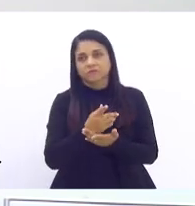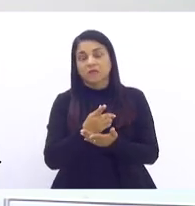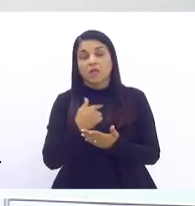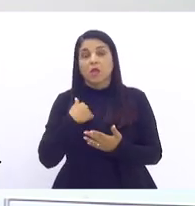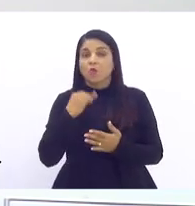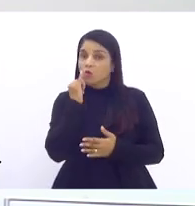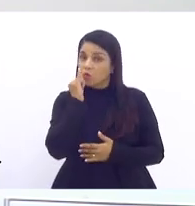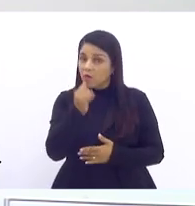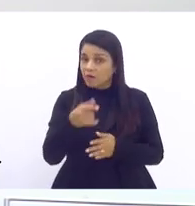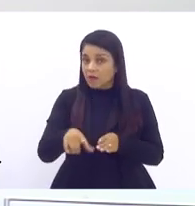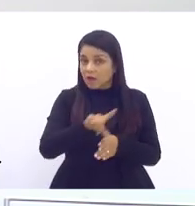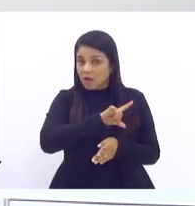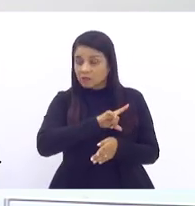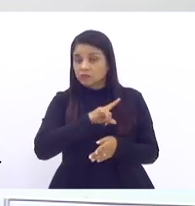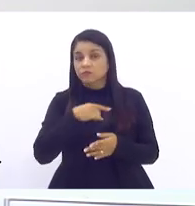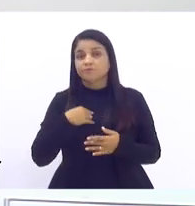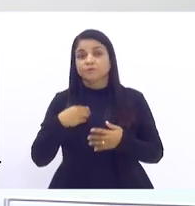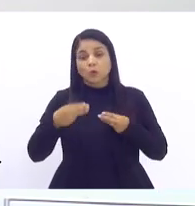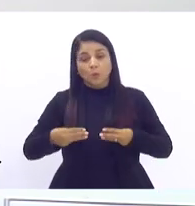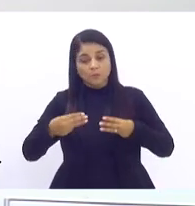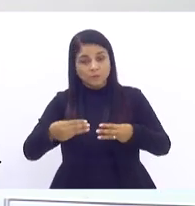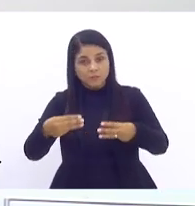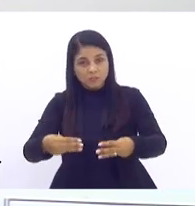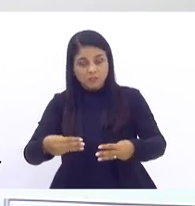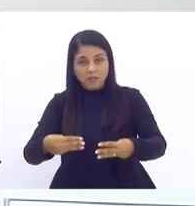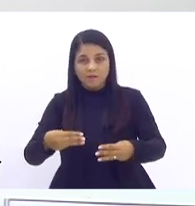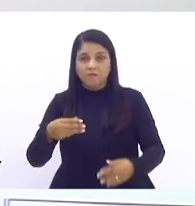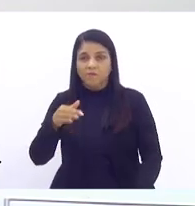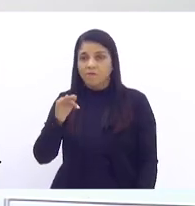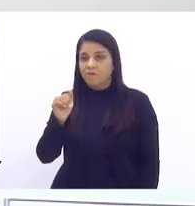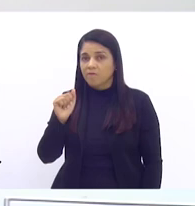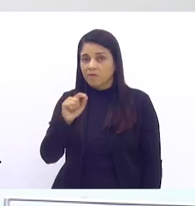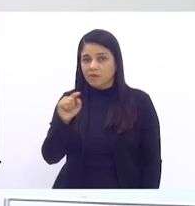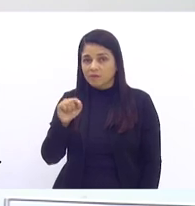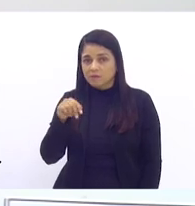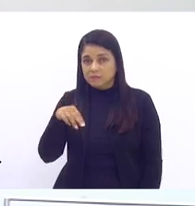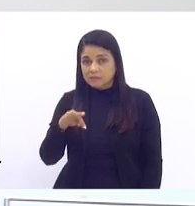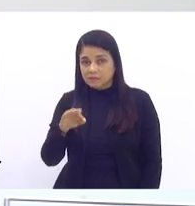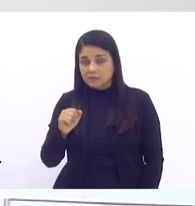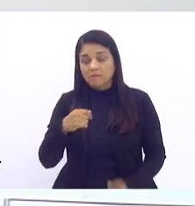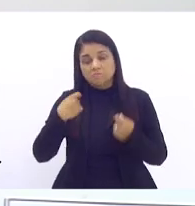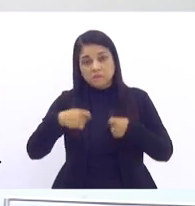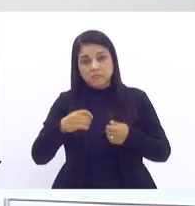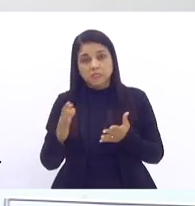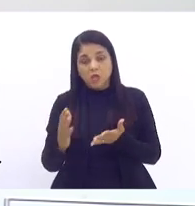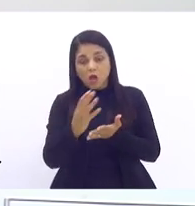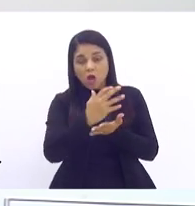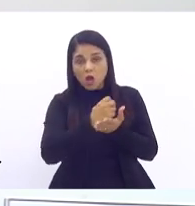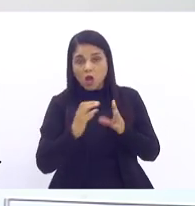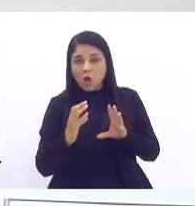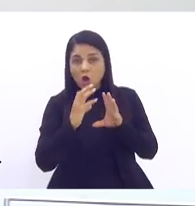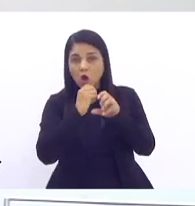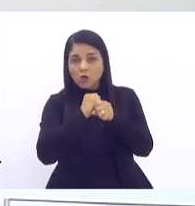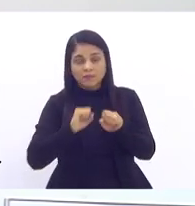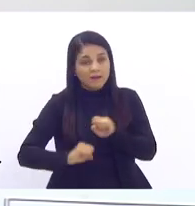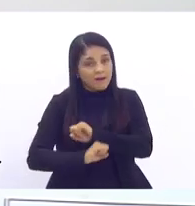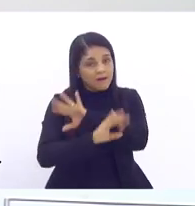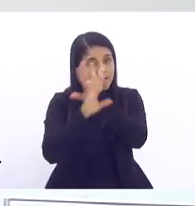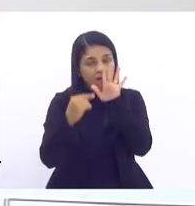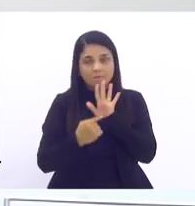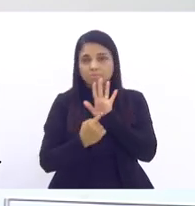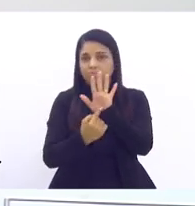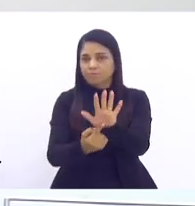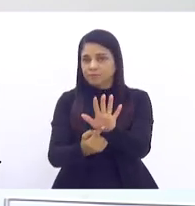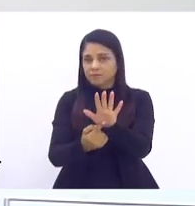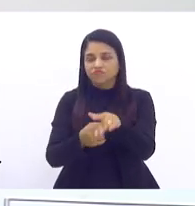O Mistério da Fazenda Tem que apresentar uma conta mais clara porque não pode ficar criando receitas fictícias